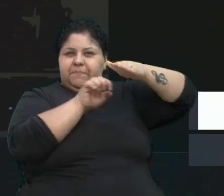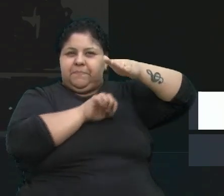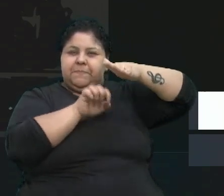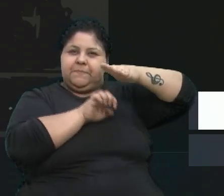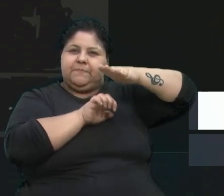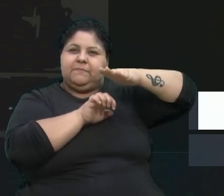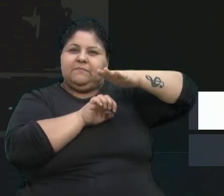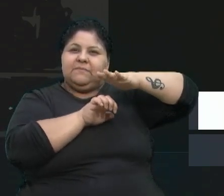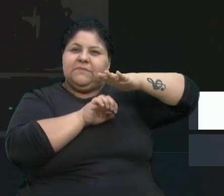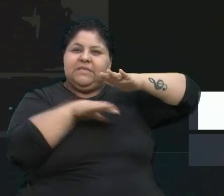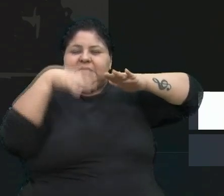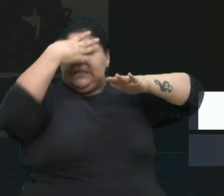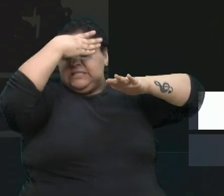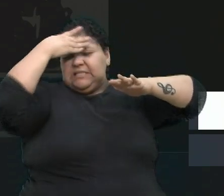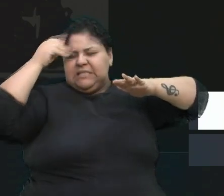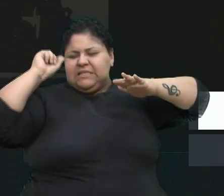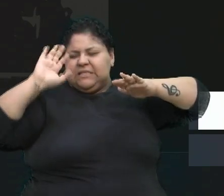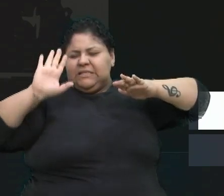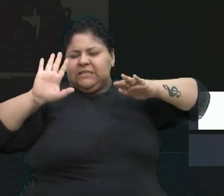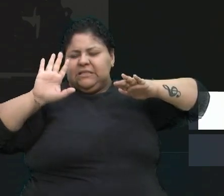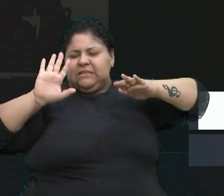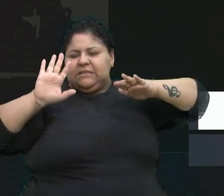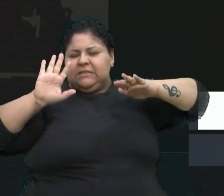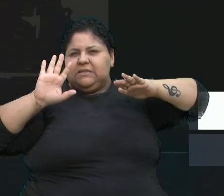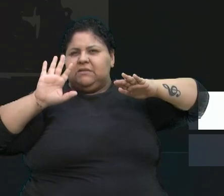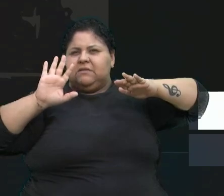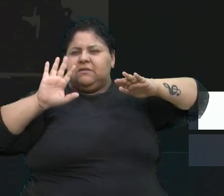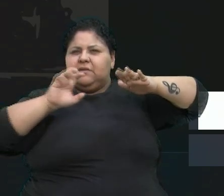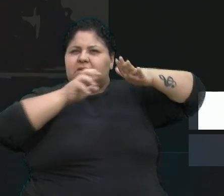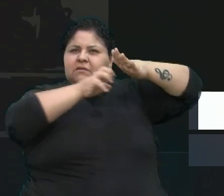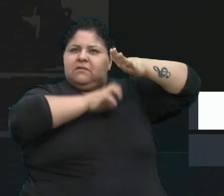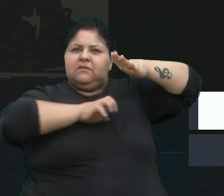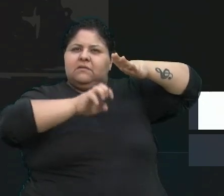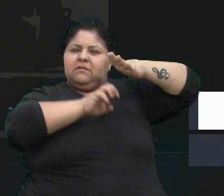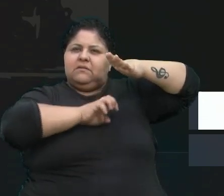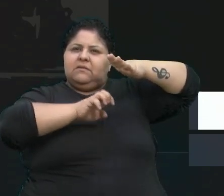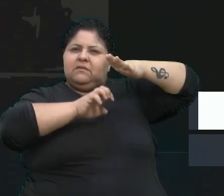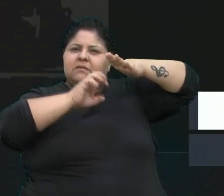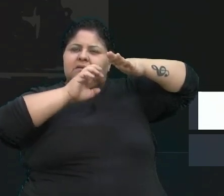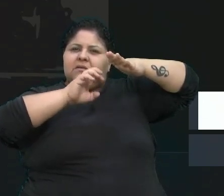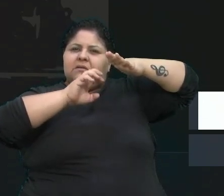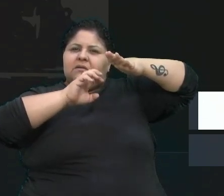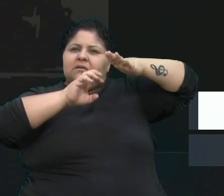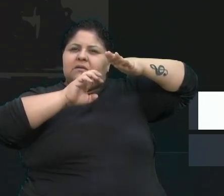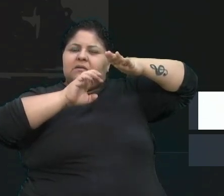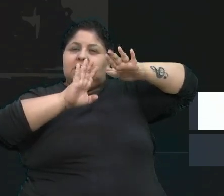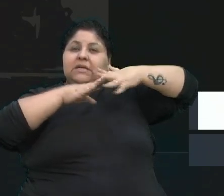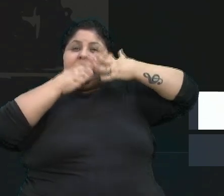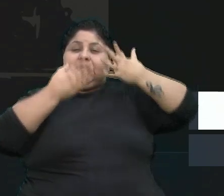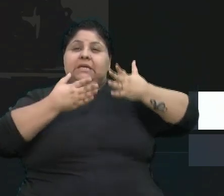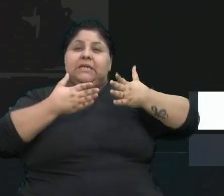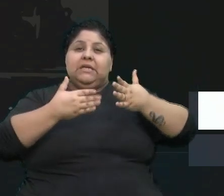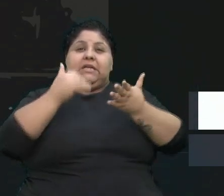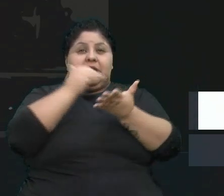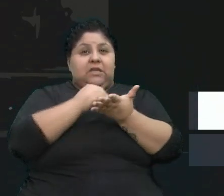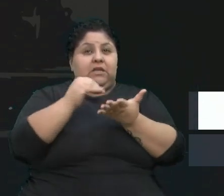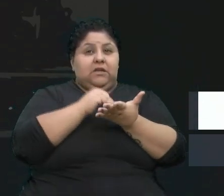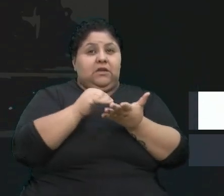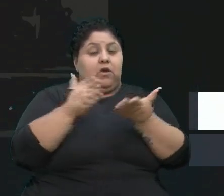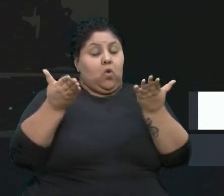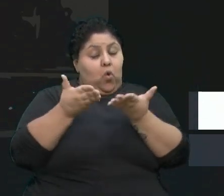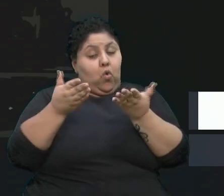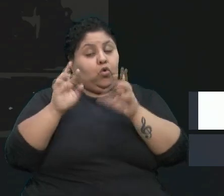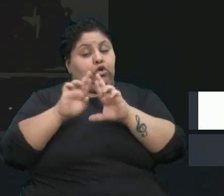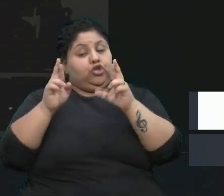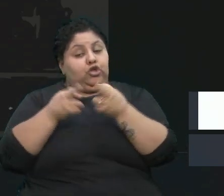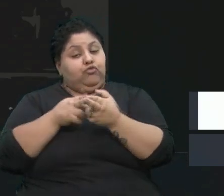ai, meu Deus, aqui dos pedágios. Então, o secretário ficou de hoje eles estão em reunião